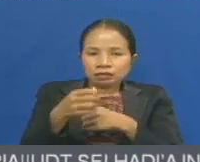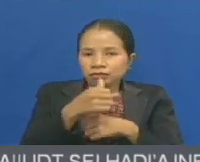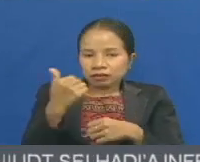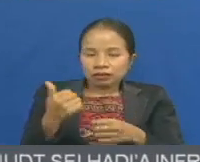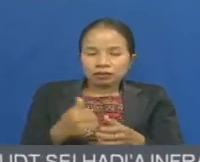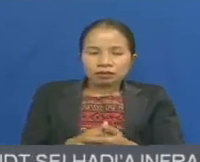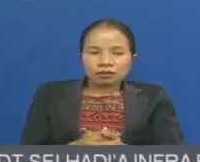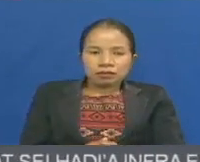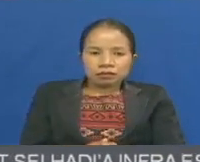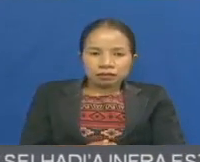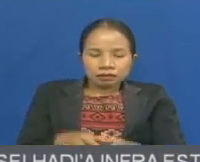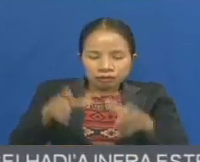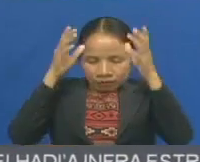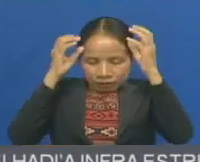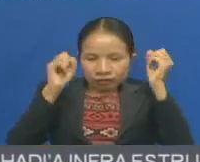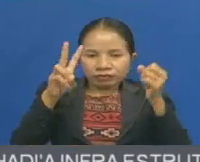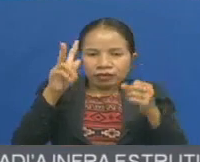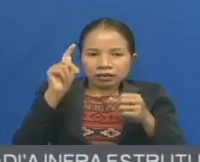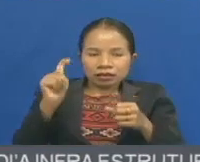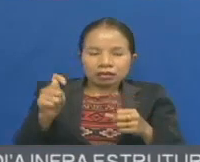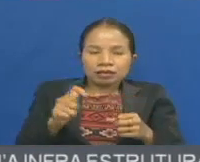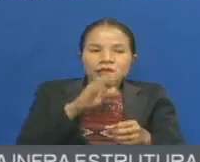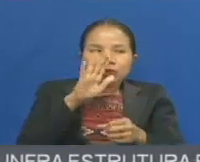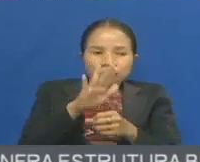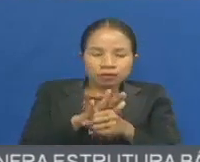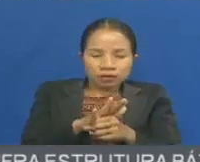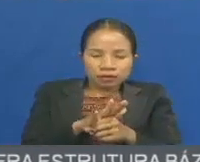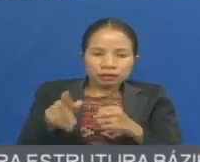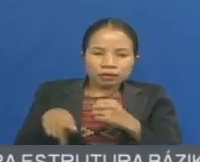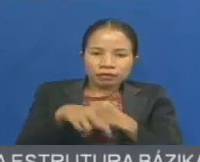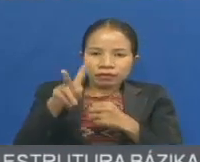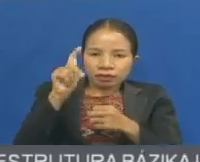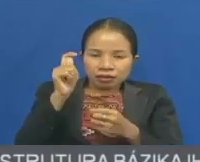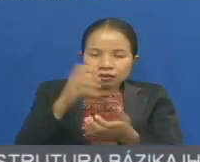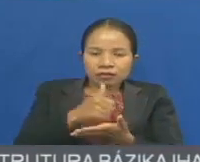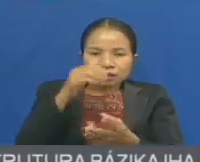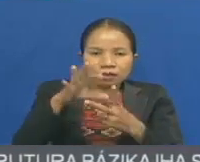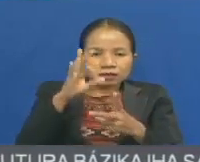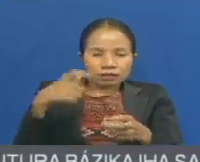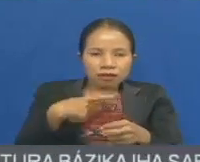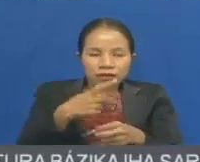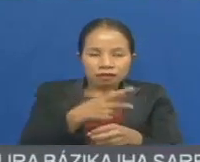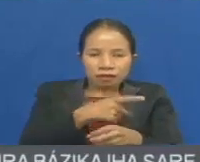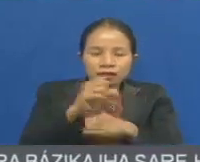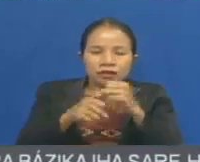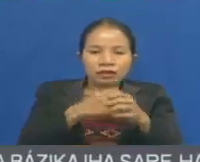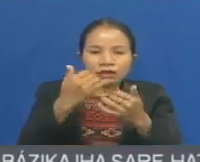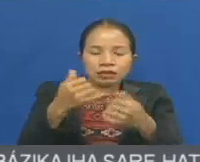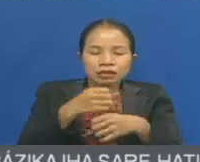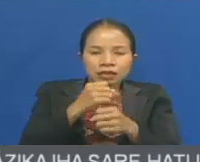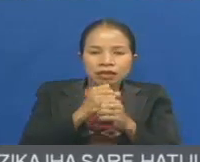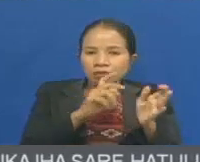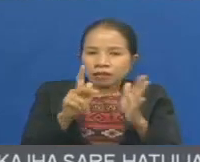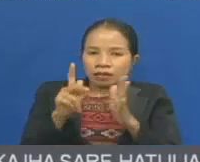Bessar. Presidente, Os Verdes de Timor nos promete partir Os Verdes Manam e a eleição parlamentar Tinané se halo